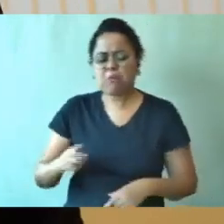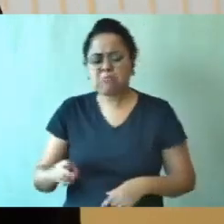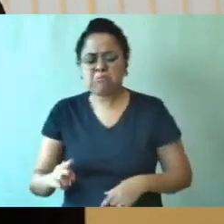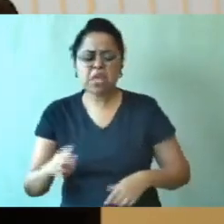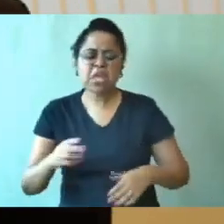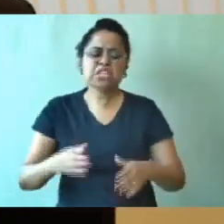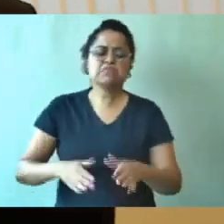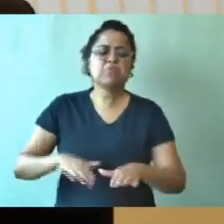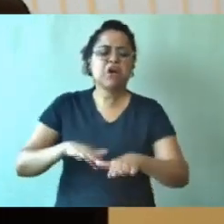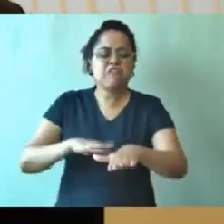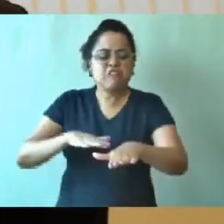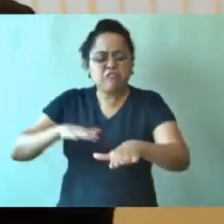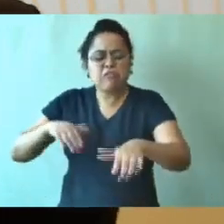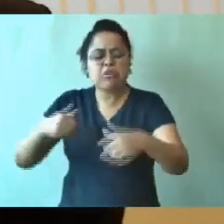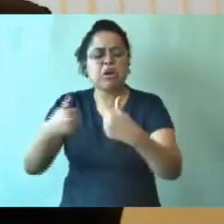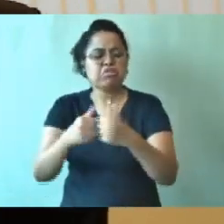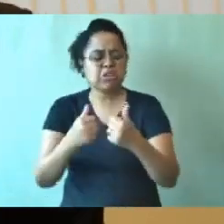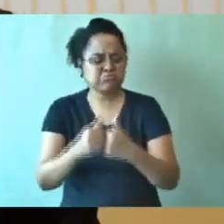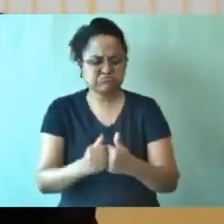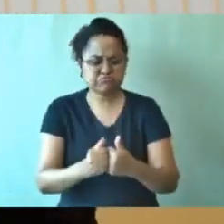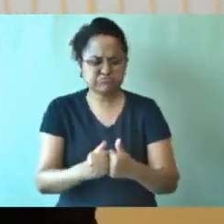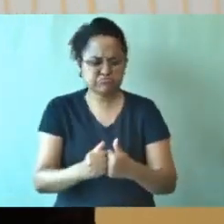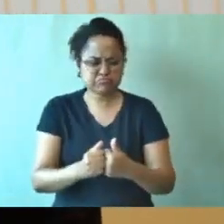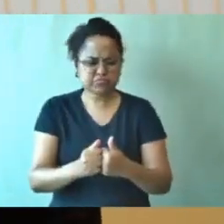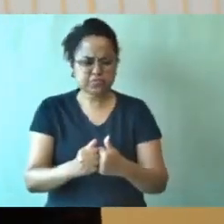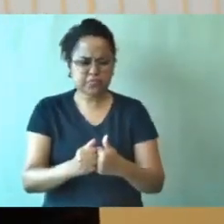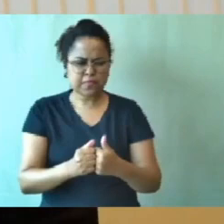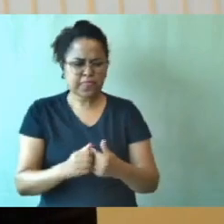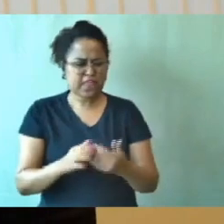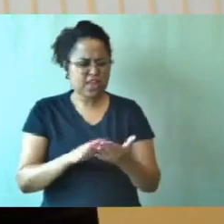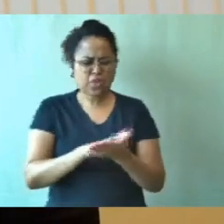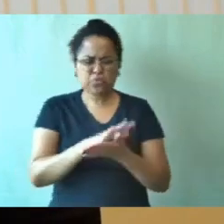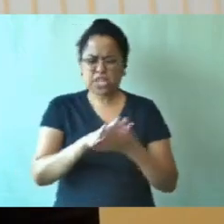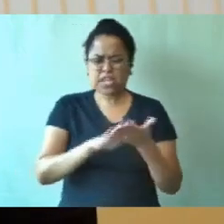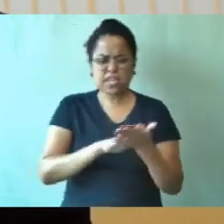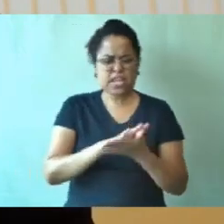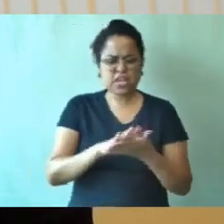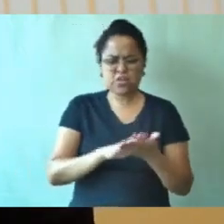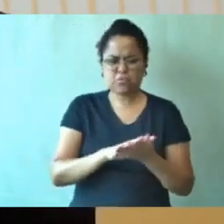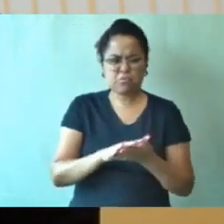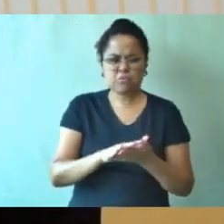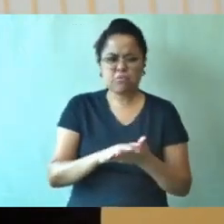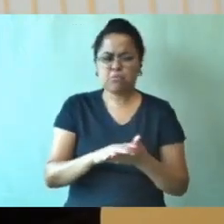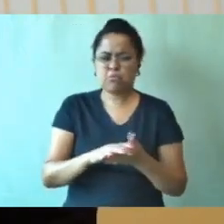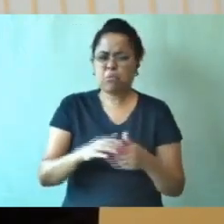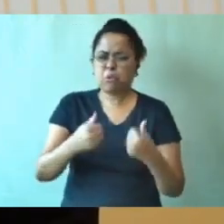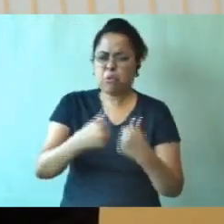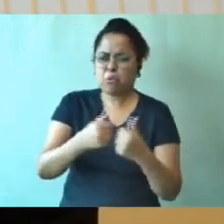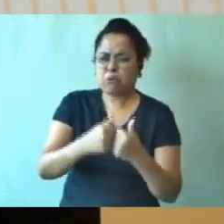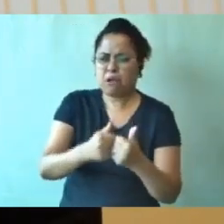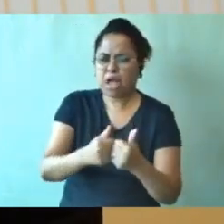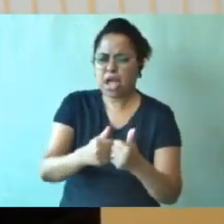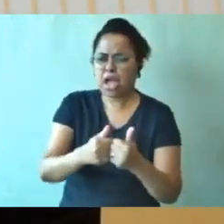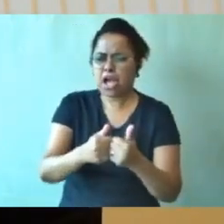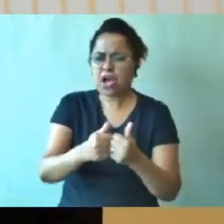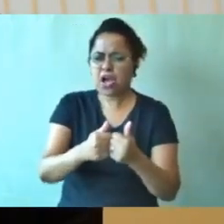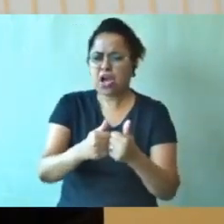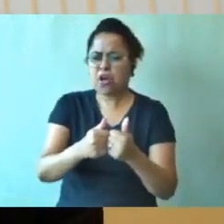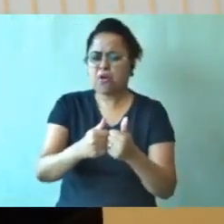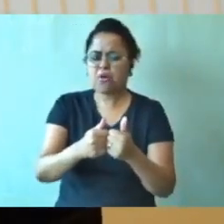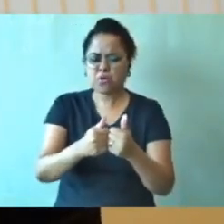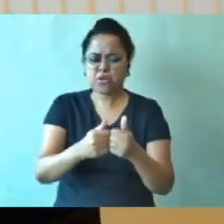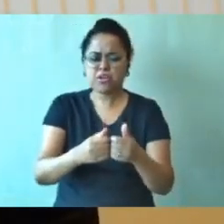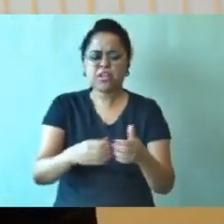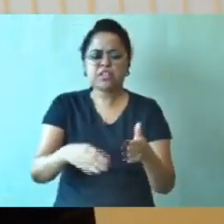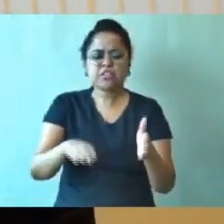dele, que a Aviação Torres também não iria fazer esse ano, porque não tem nenhum carro vencendo da Torres esse ano. Todos os carros da Torres podem rodar esse